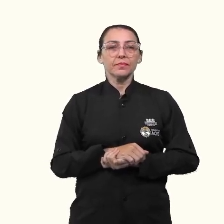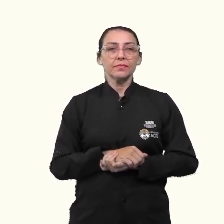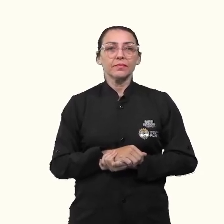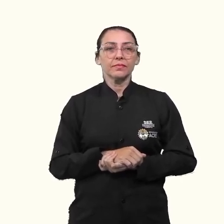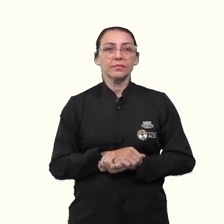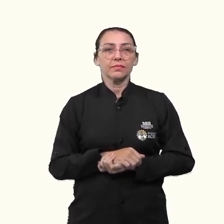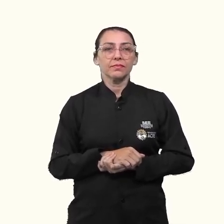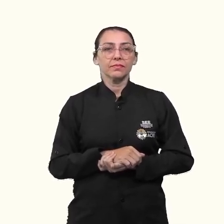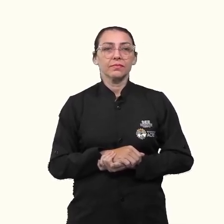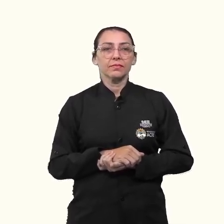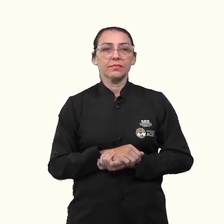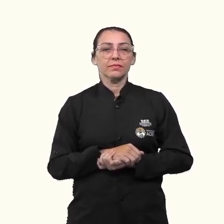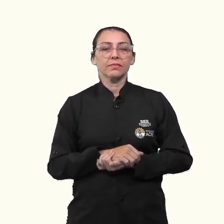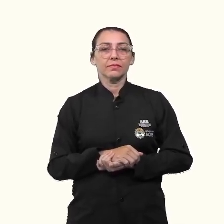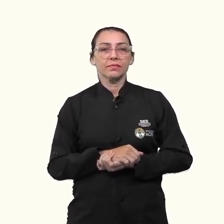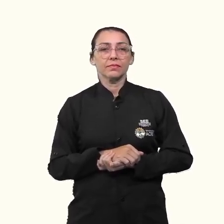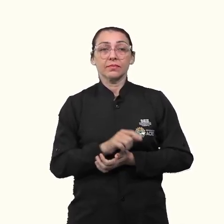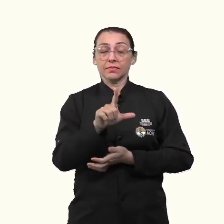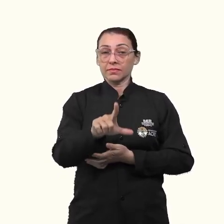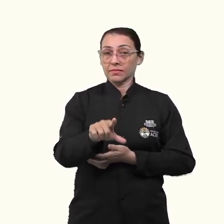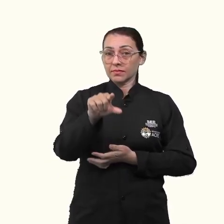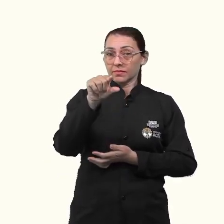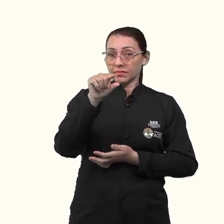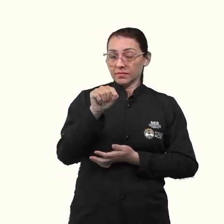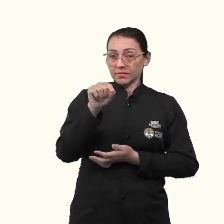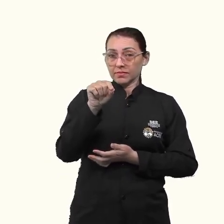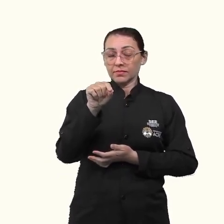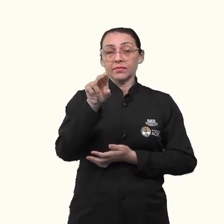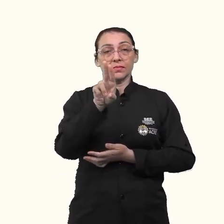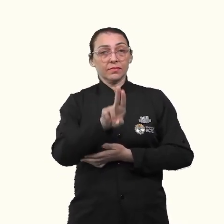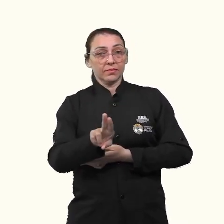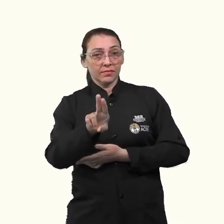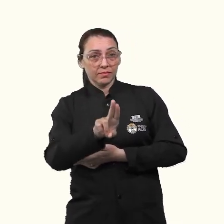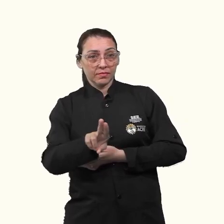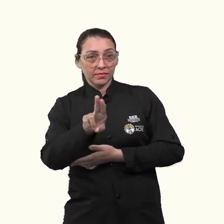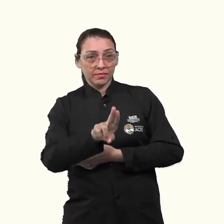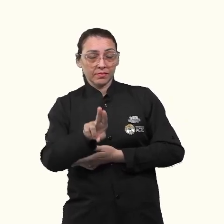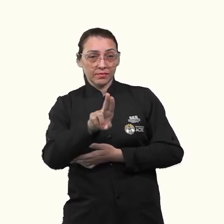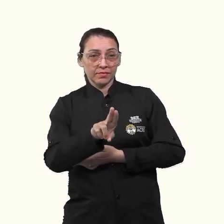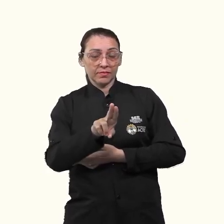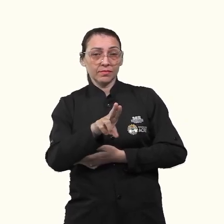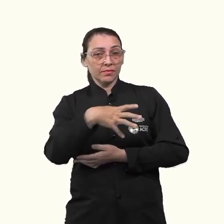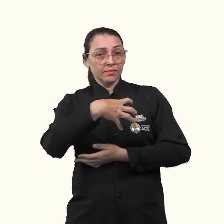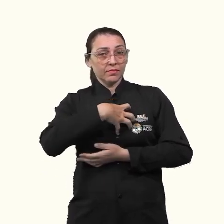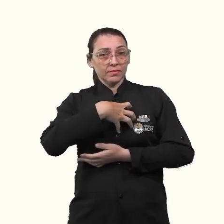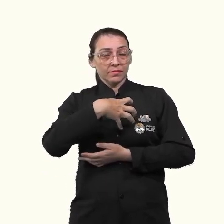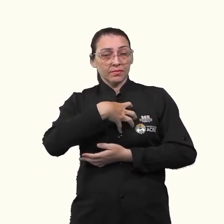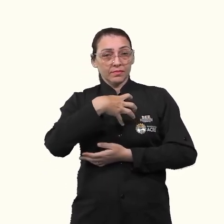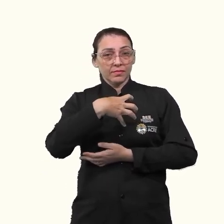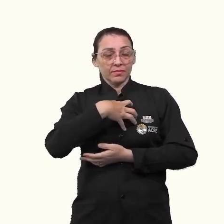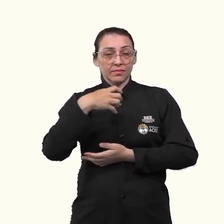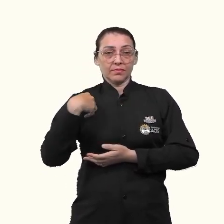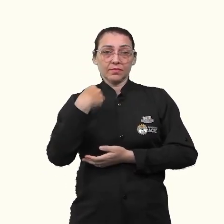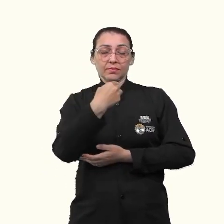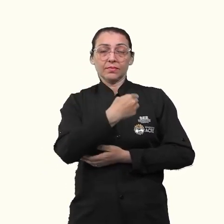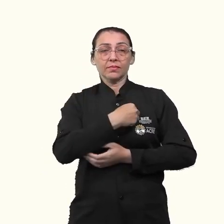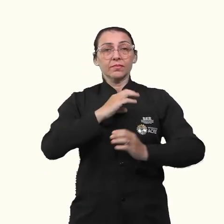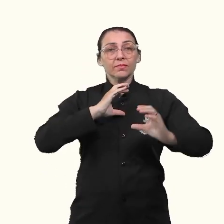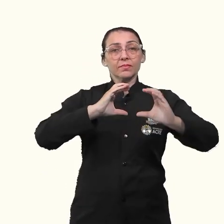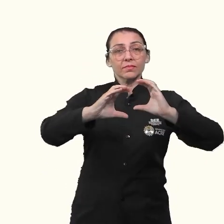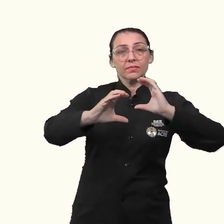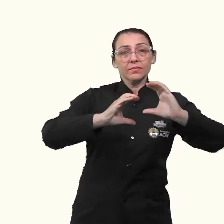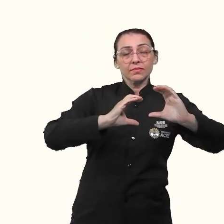Esses sentidos decorrentes de escolhas e usos expressivos é a forma como nós nos